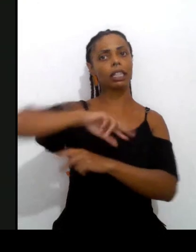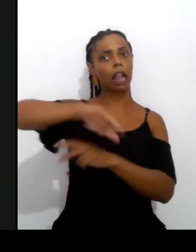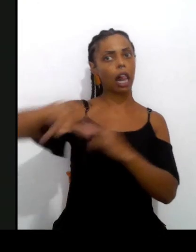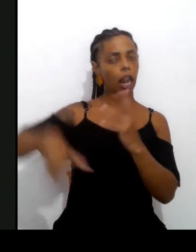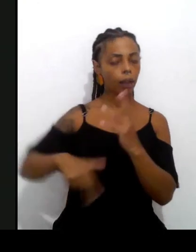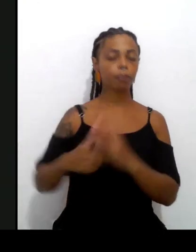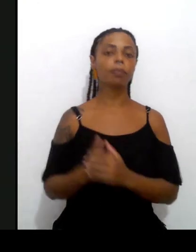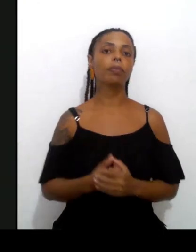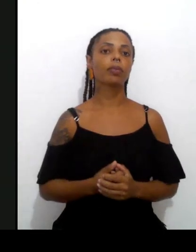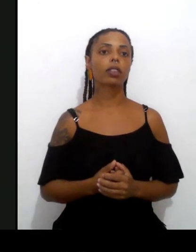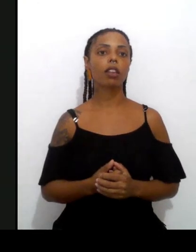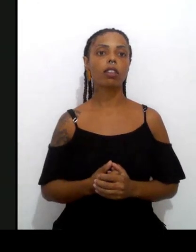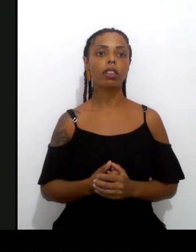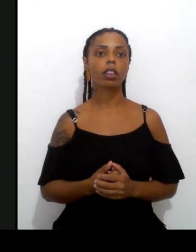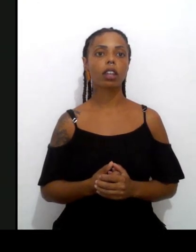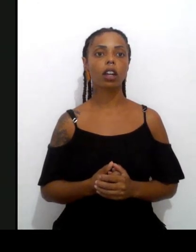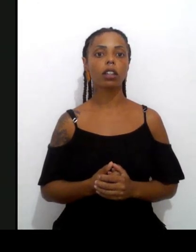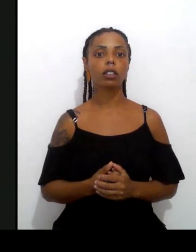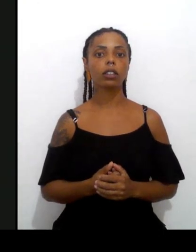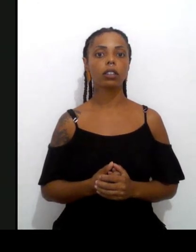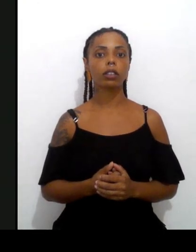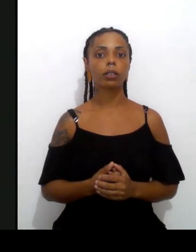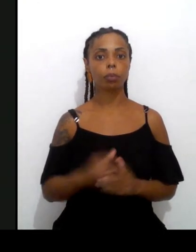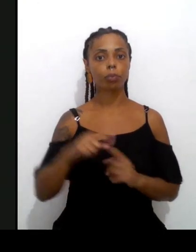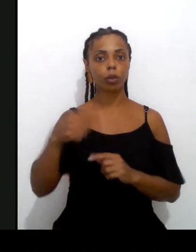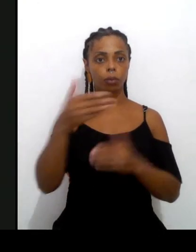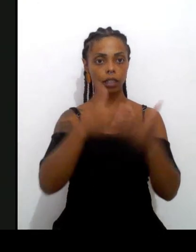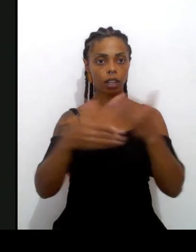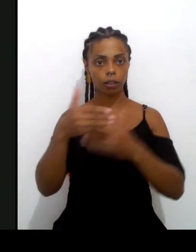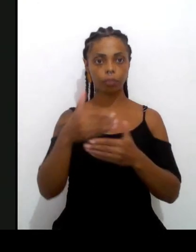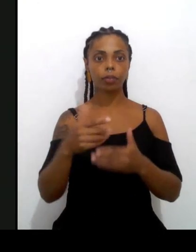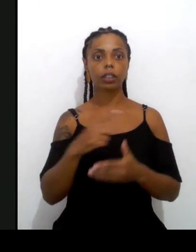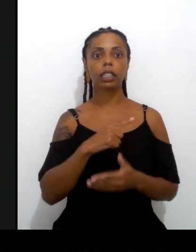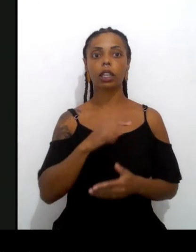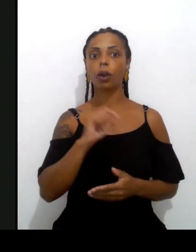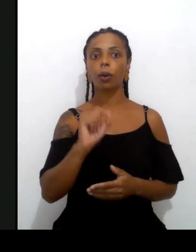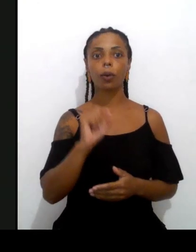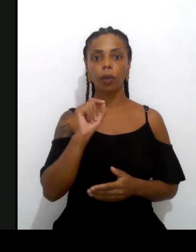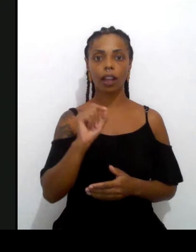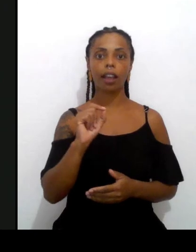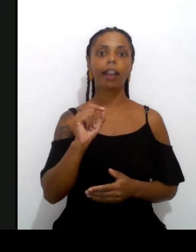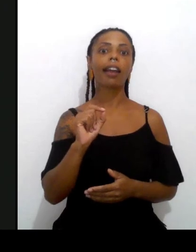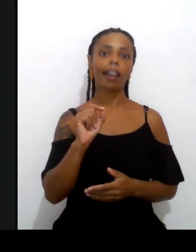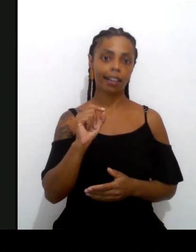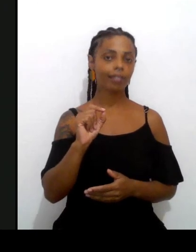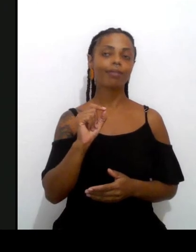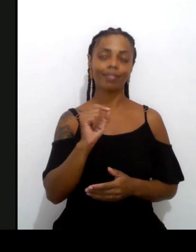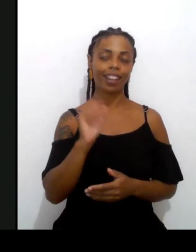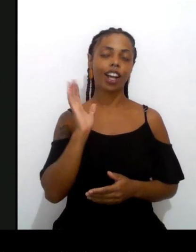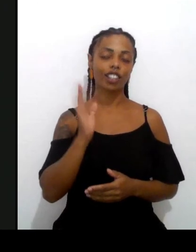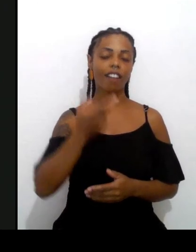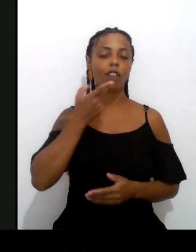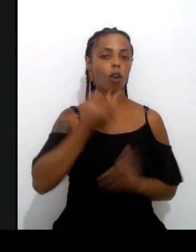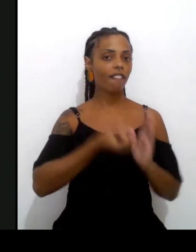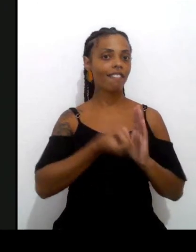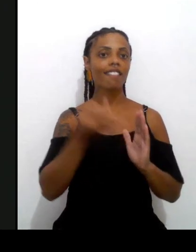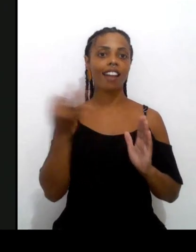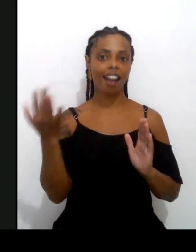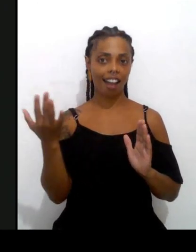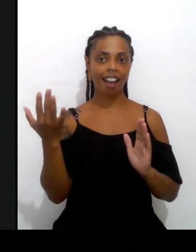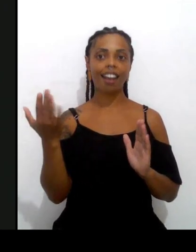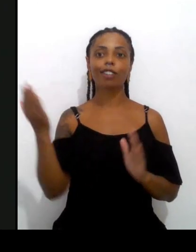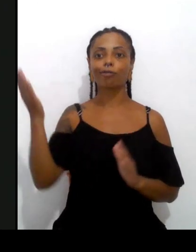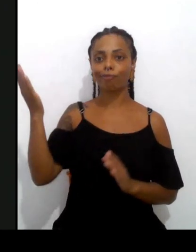nós temos a próxima por favor há muito citada pintora que eu trago aqui como exemplo de muitas